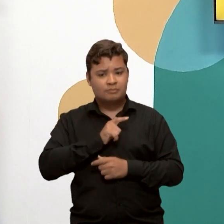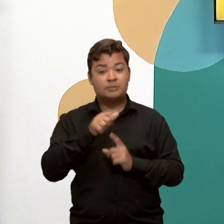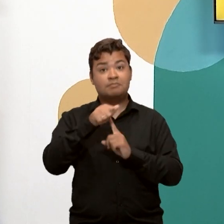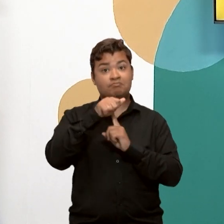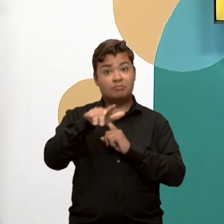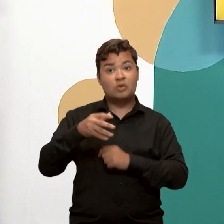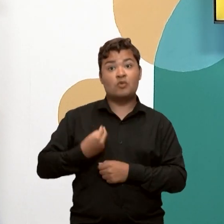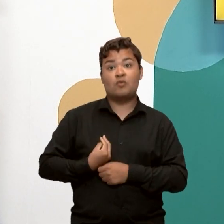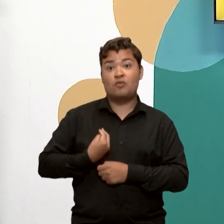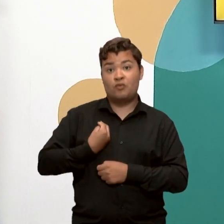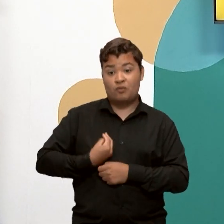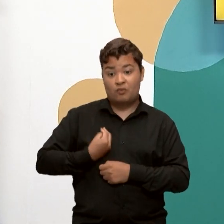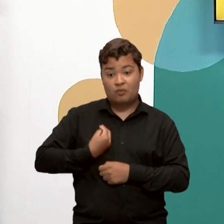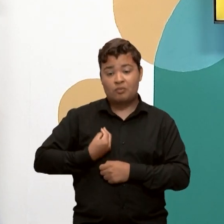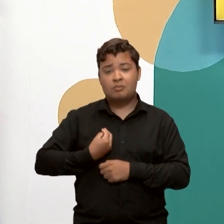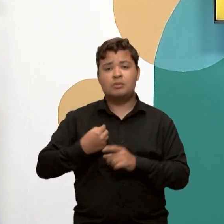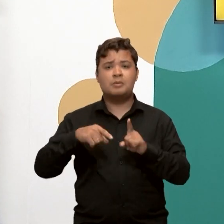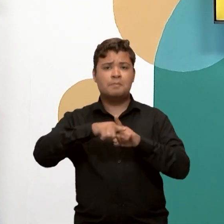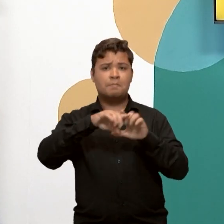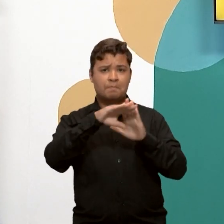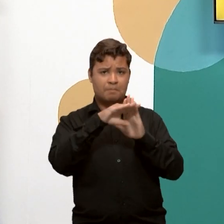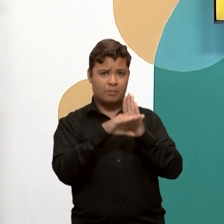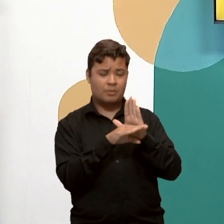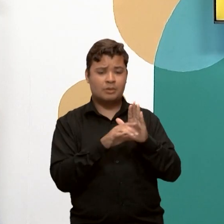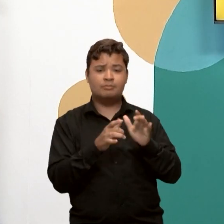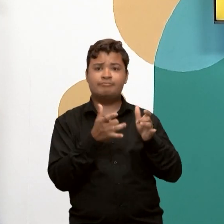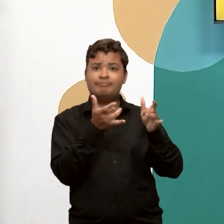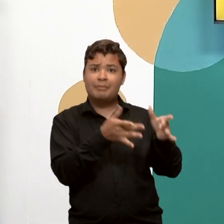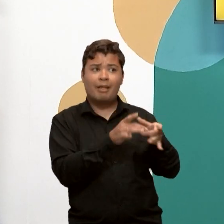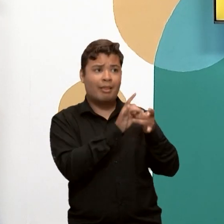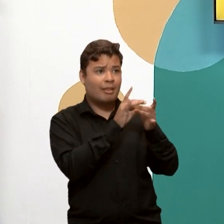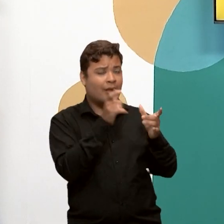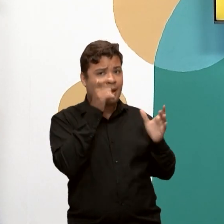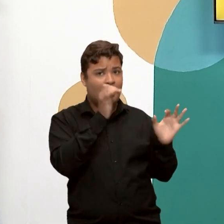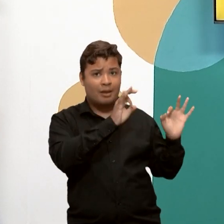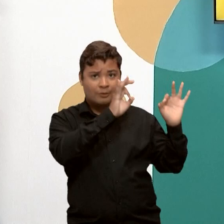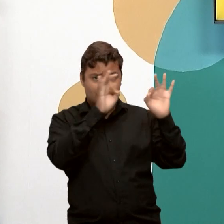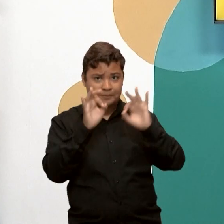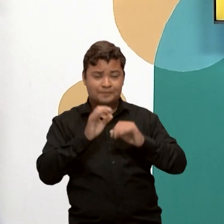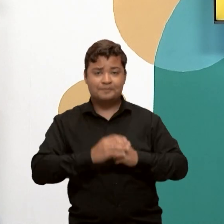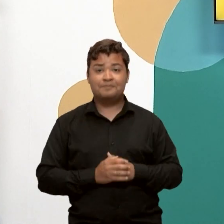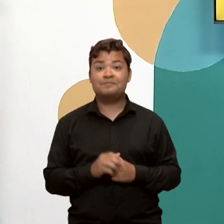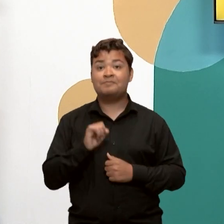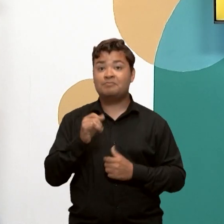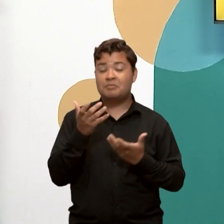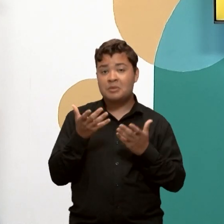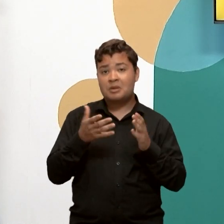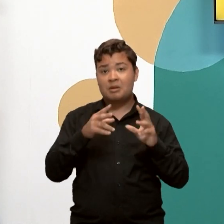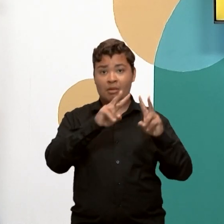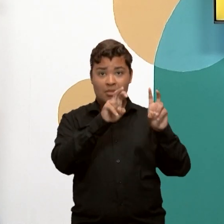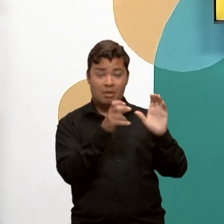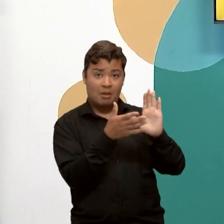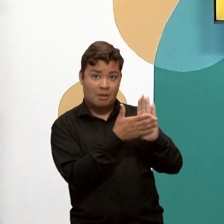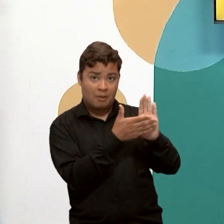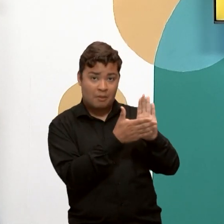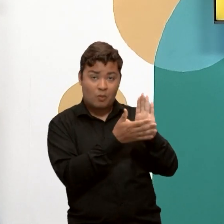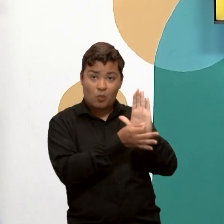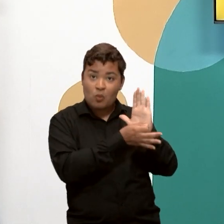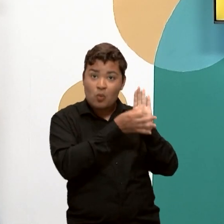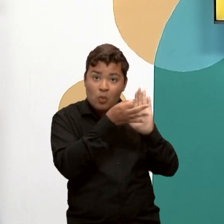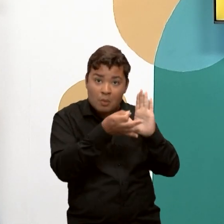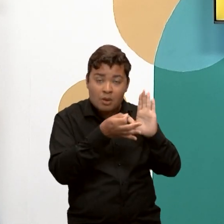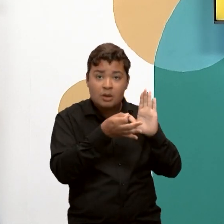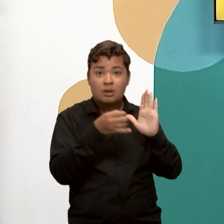ao vivo e deixa todos os programas disponíveis também. Se quiser sugerir alguma pauta para a gente trazer aqui